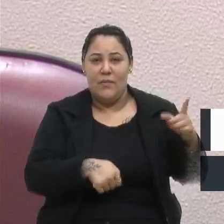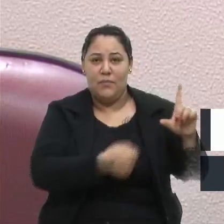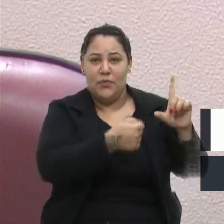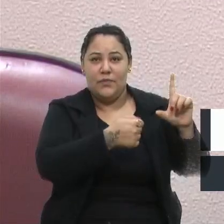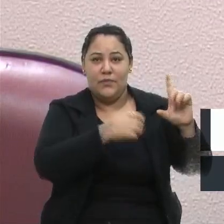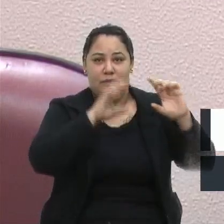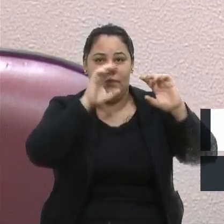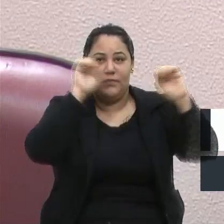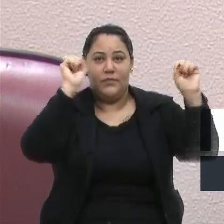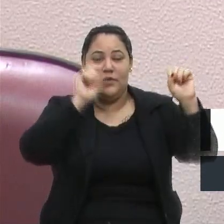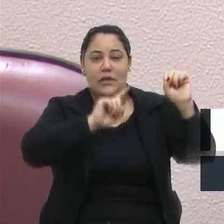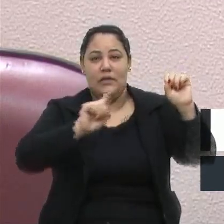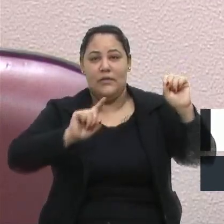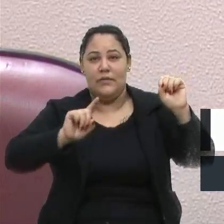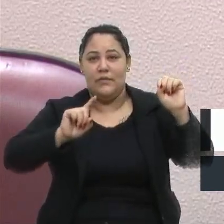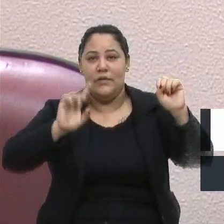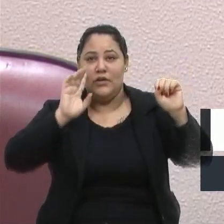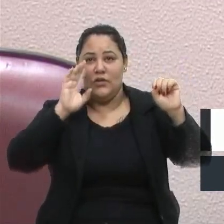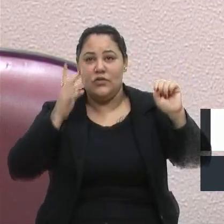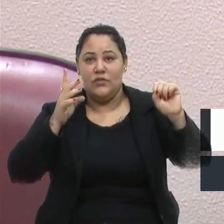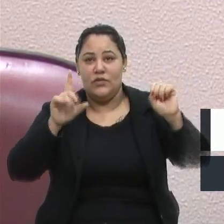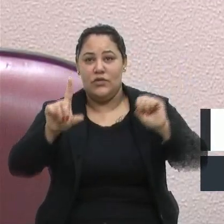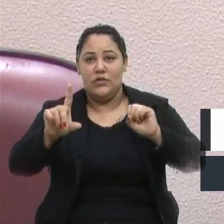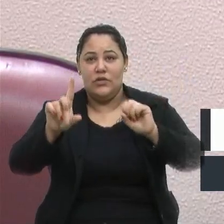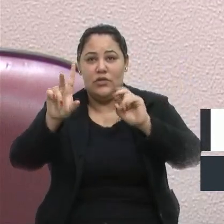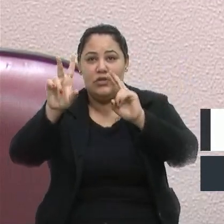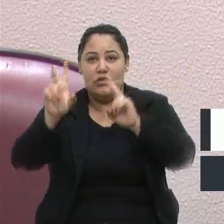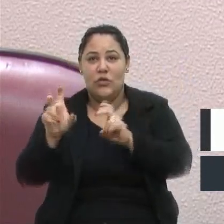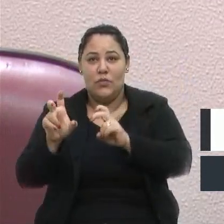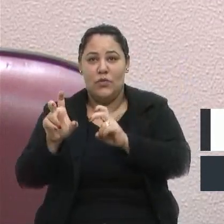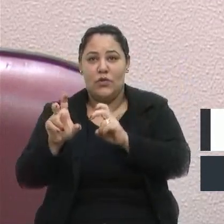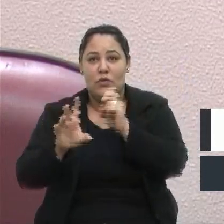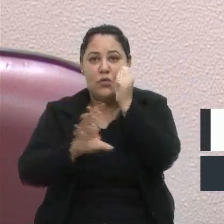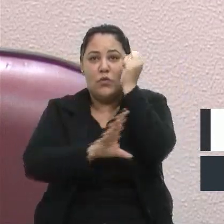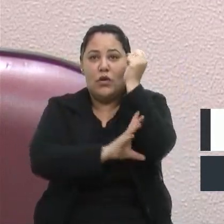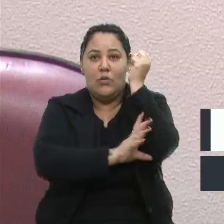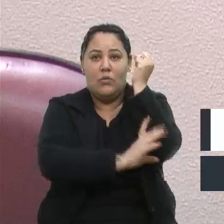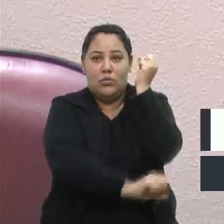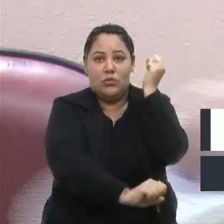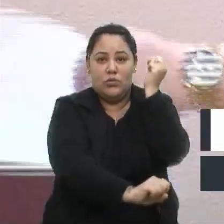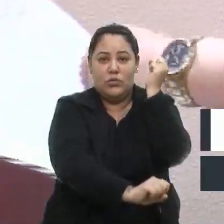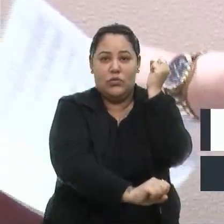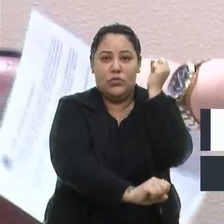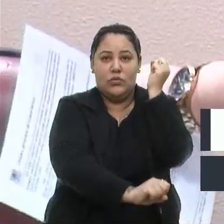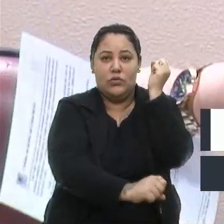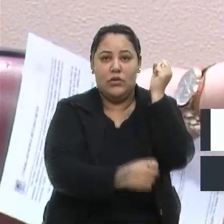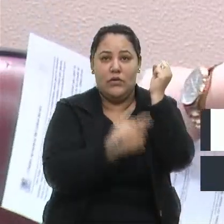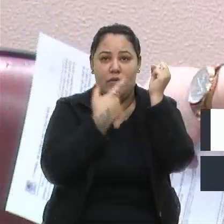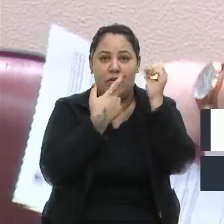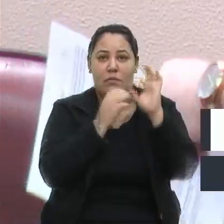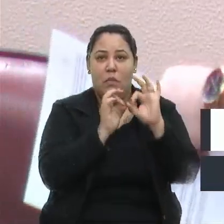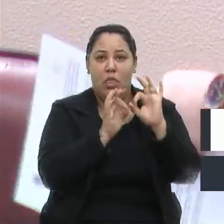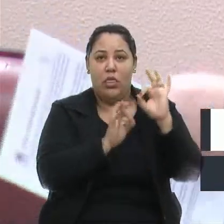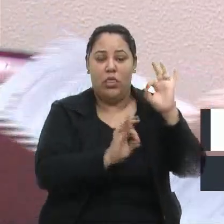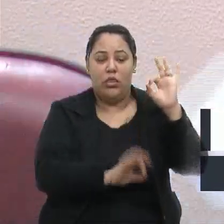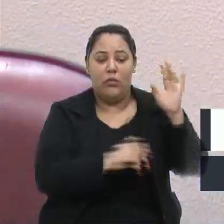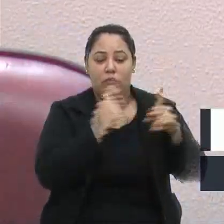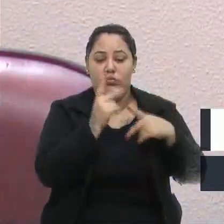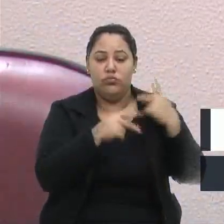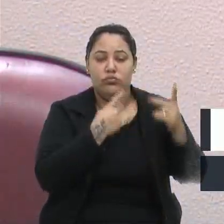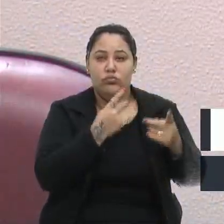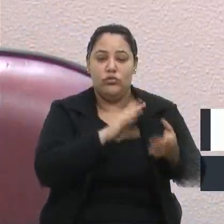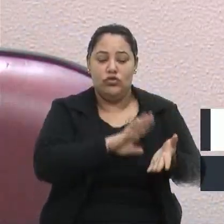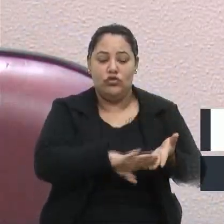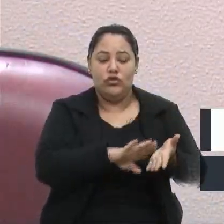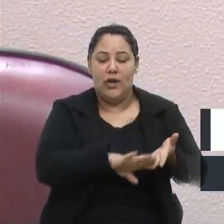aborto. Foi isso. Aí vieram aqui, encheram de discurso para tentar tirar a